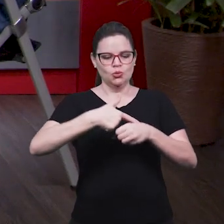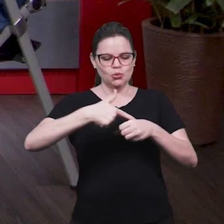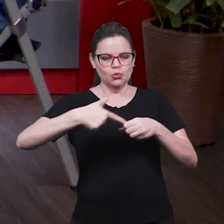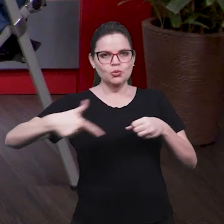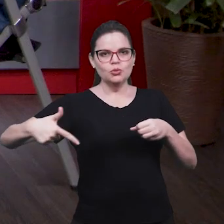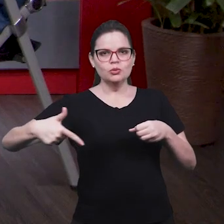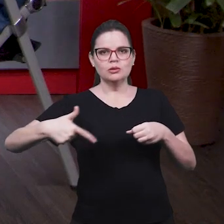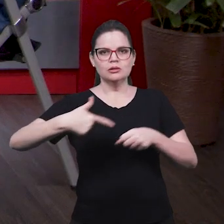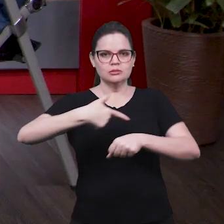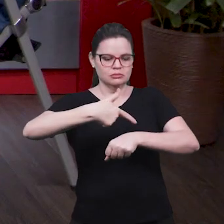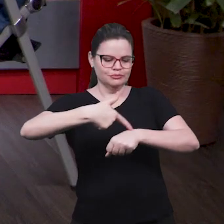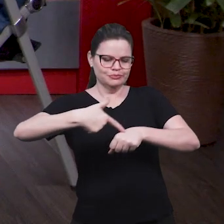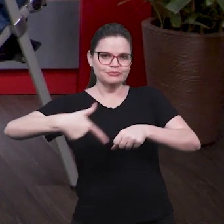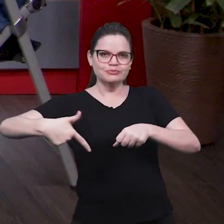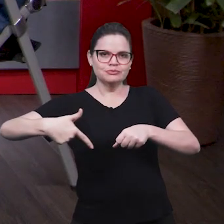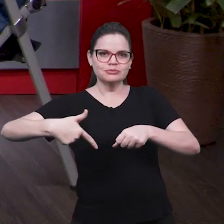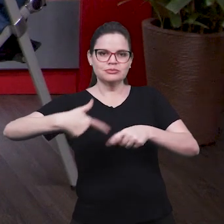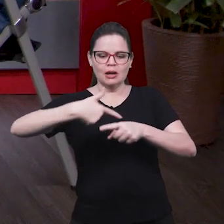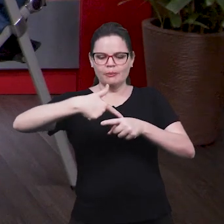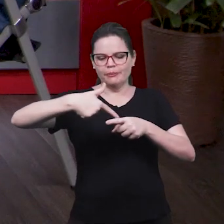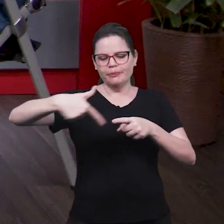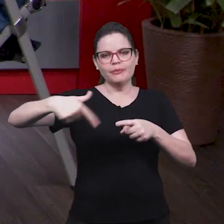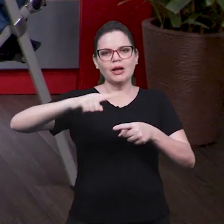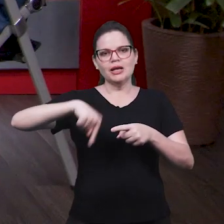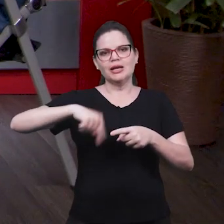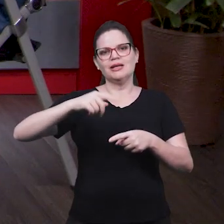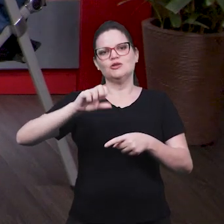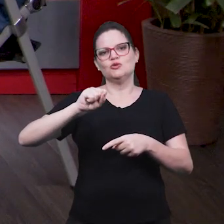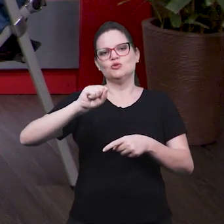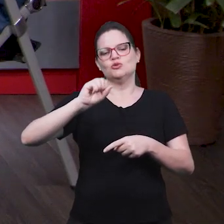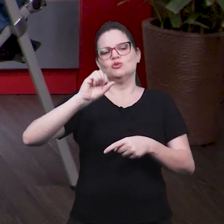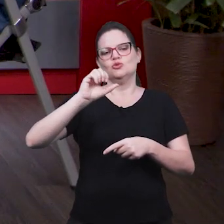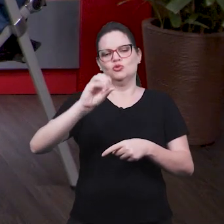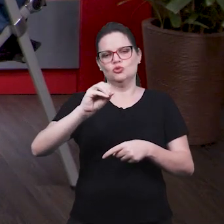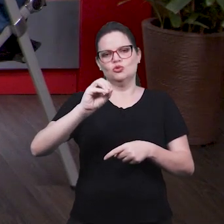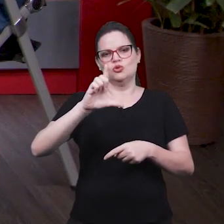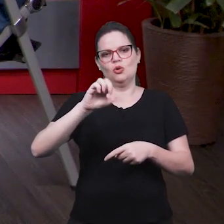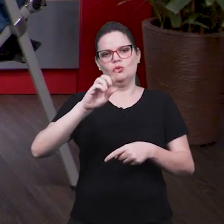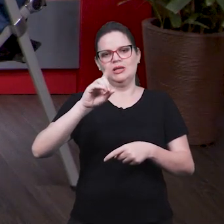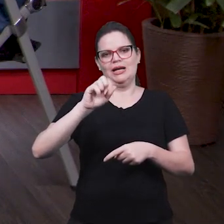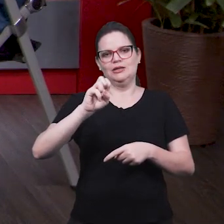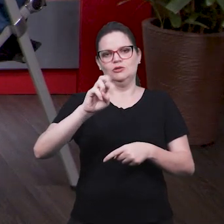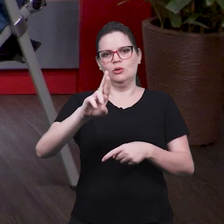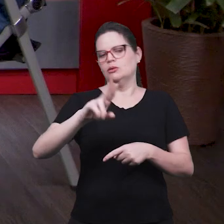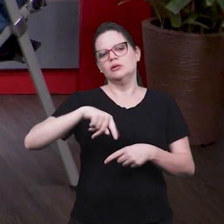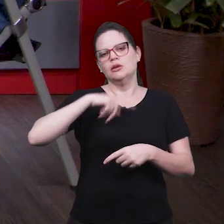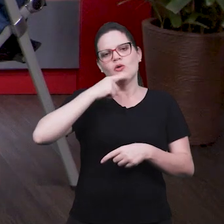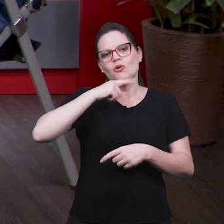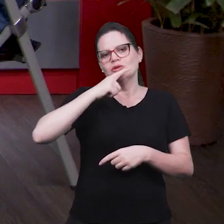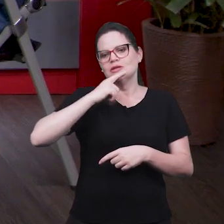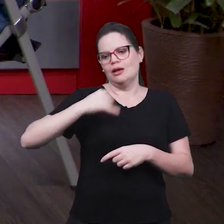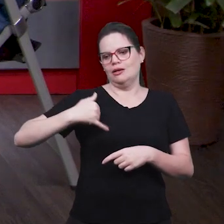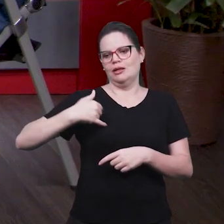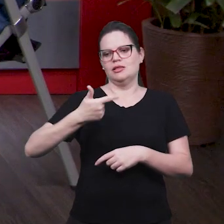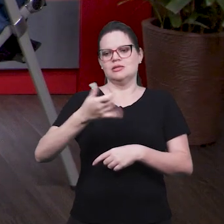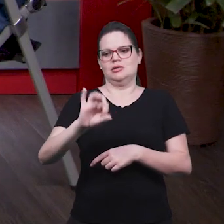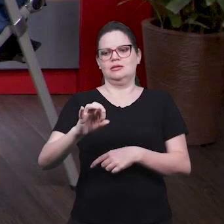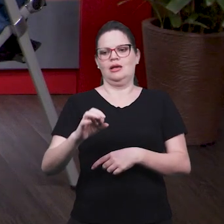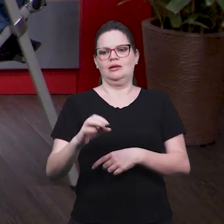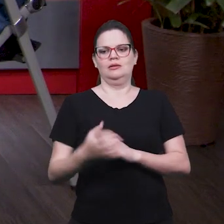Um soldador, um exemplo, né? Então, assim, ainda tem algumas coisas que precisam ser